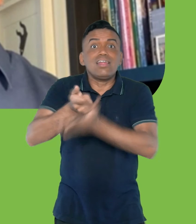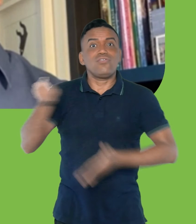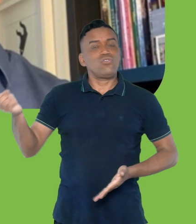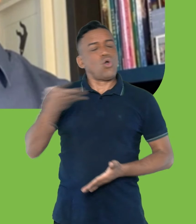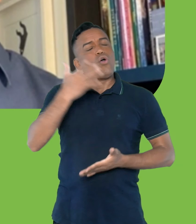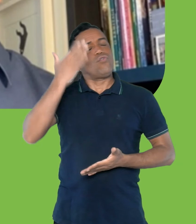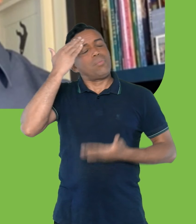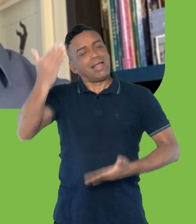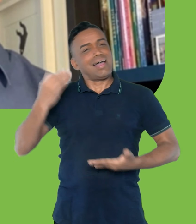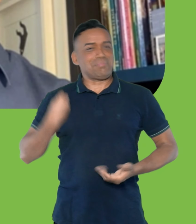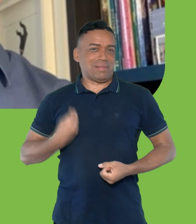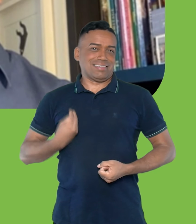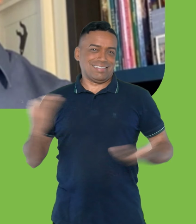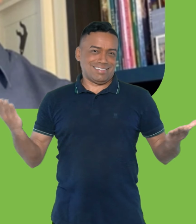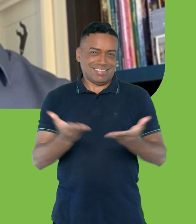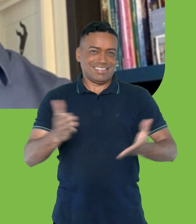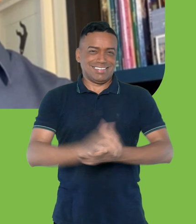aqui conosco.